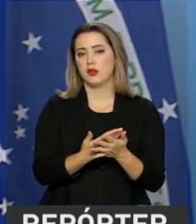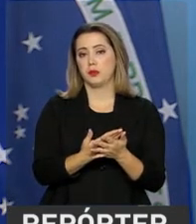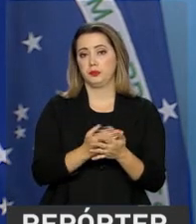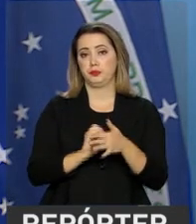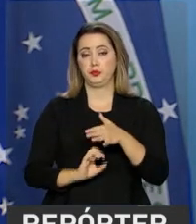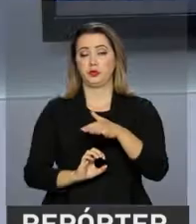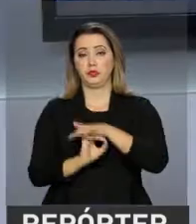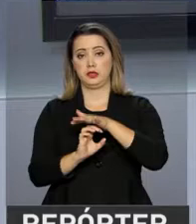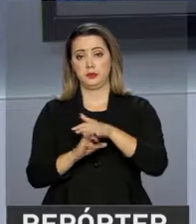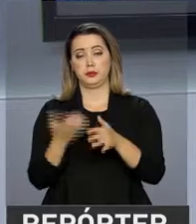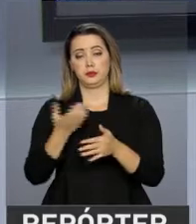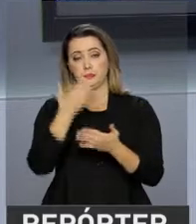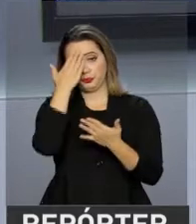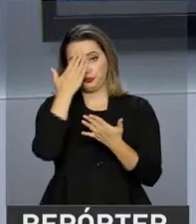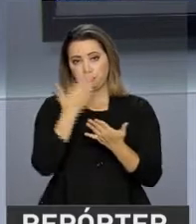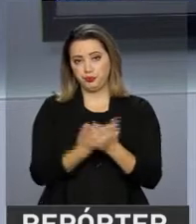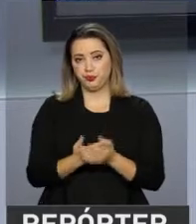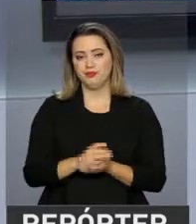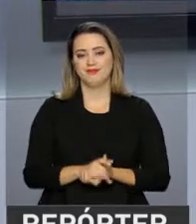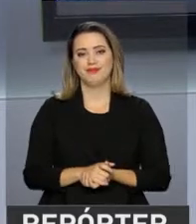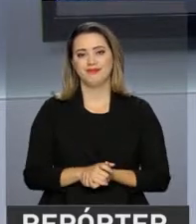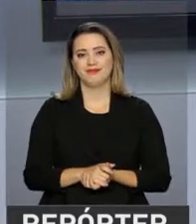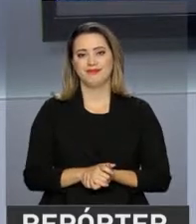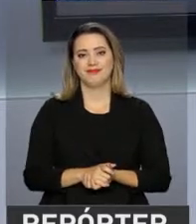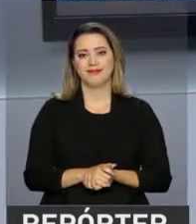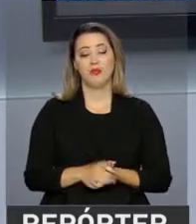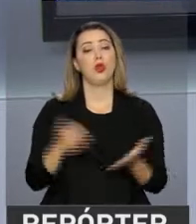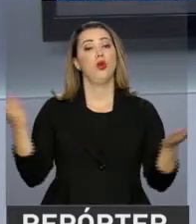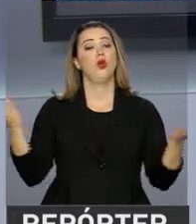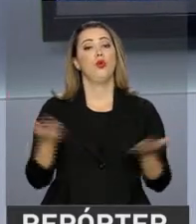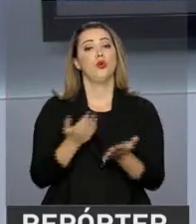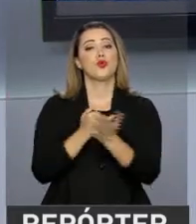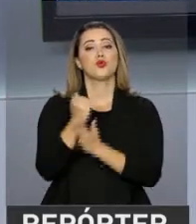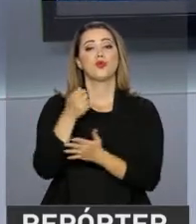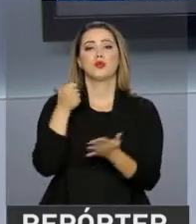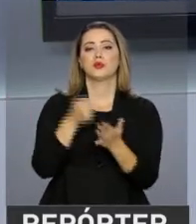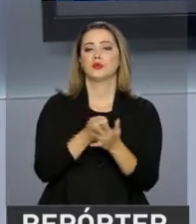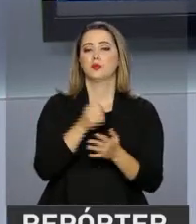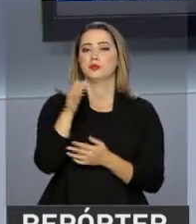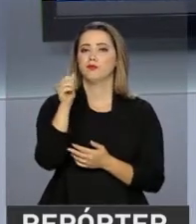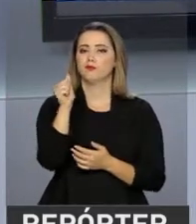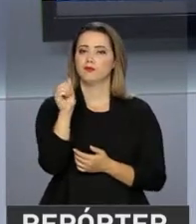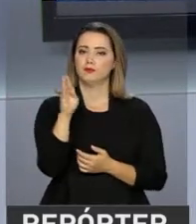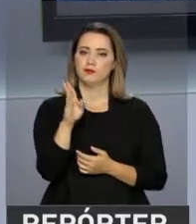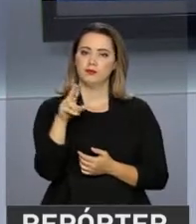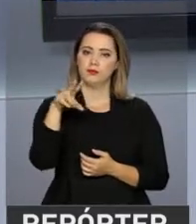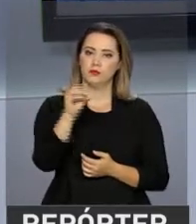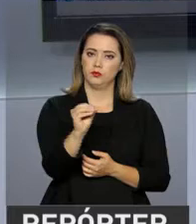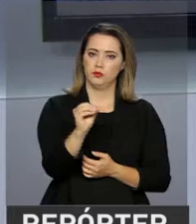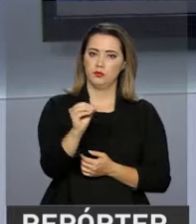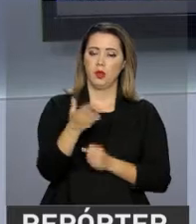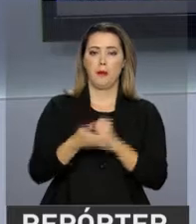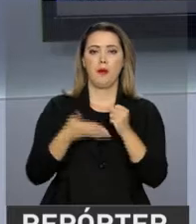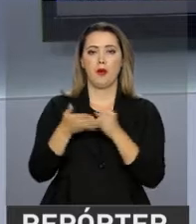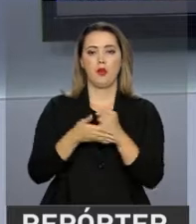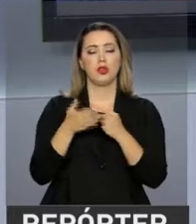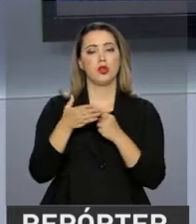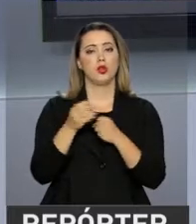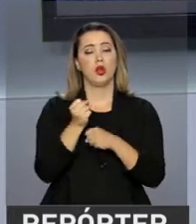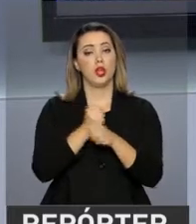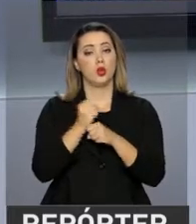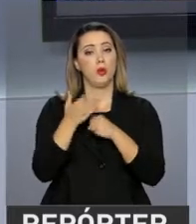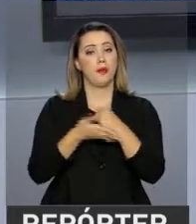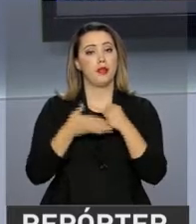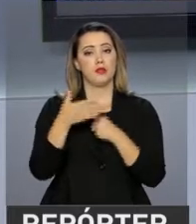investidor começou hoje o pagamento do abono salarial referente ao ano base 2006 os valores